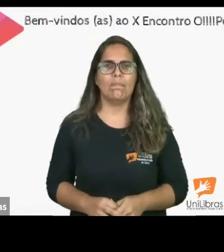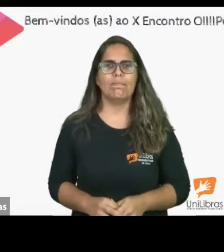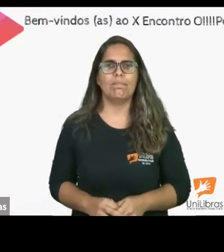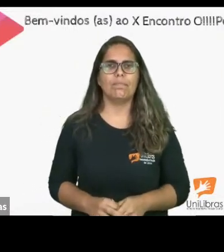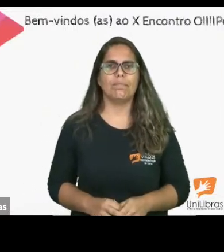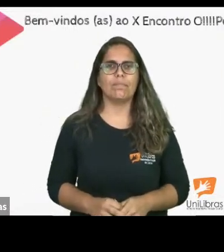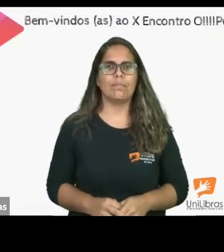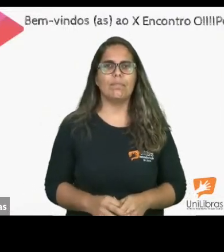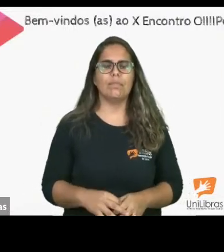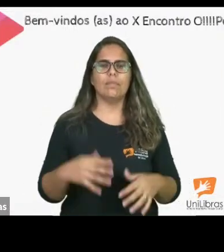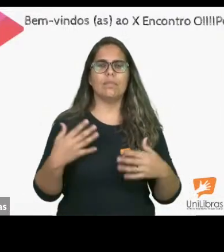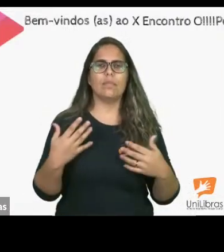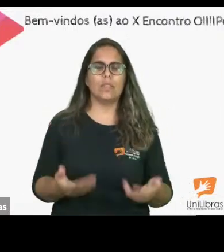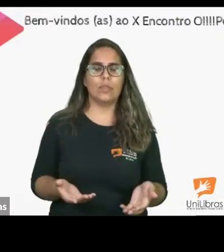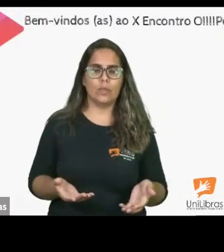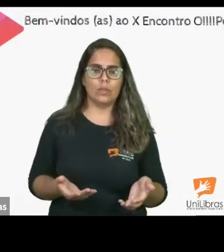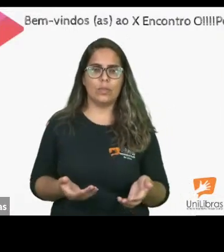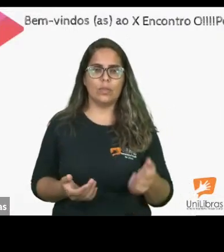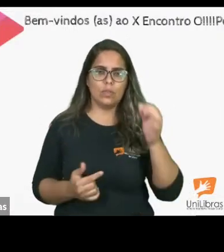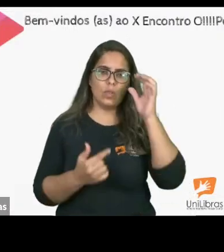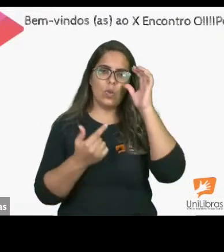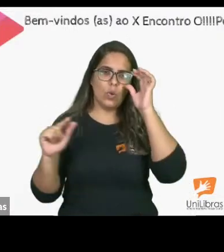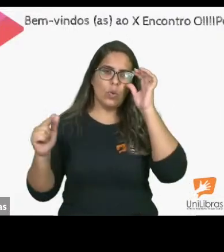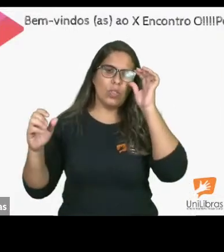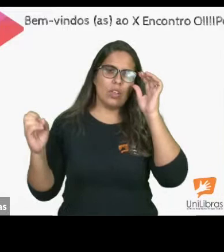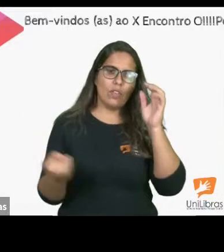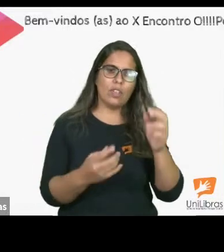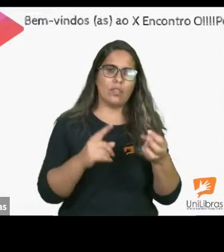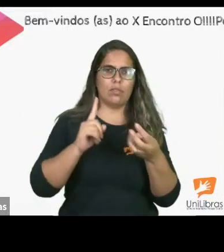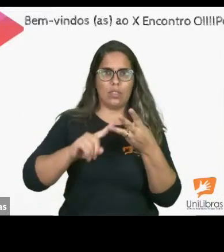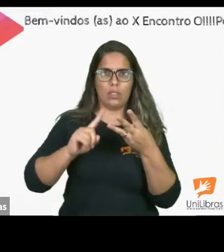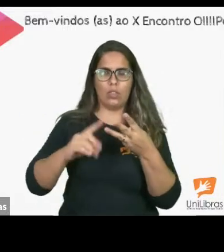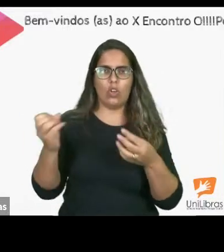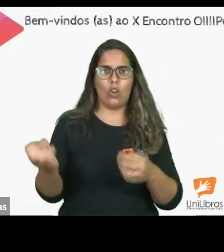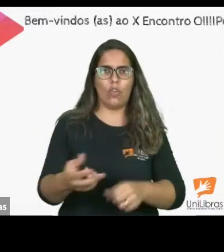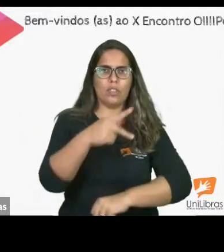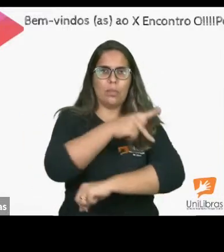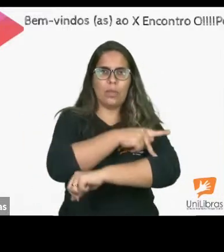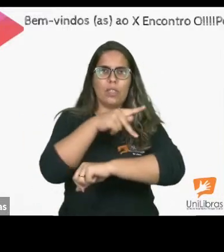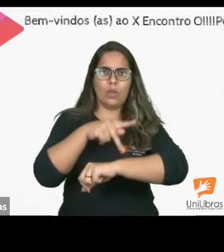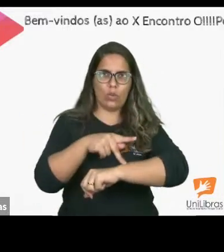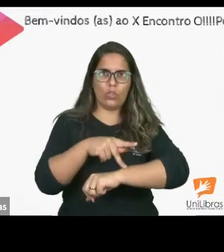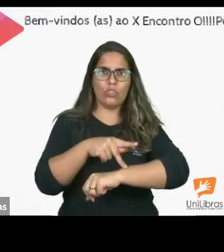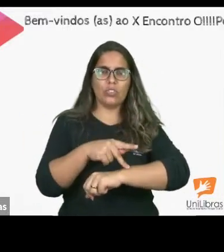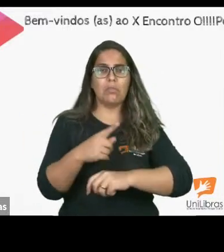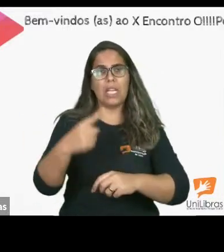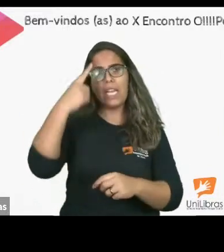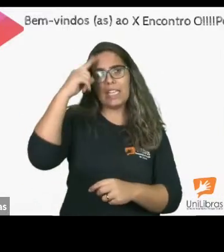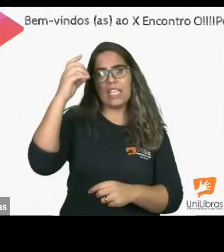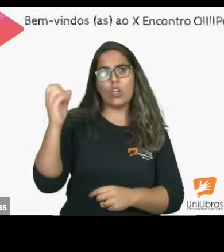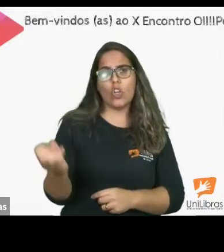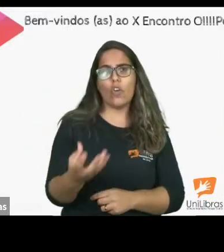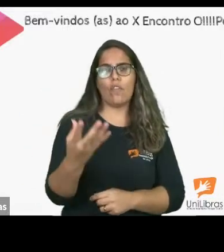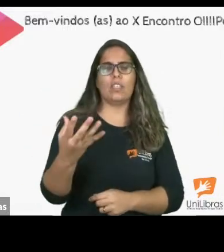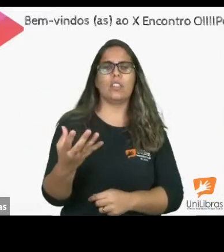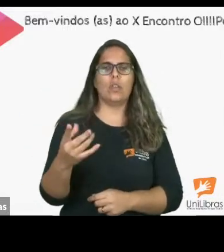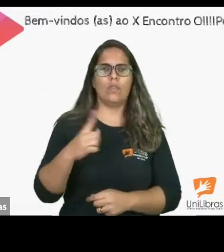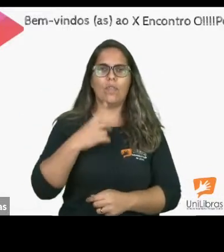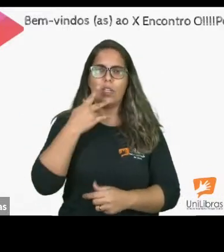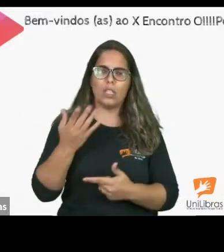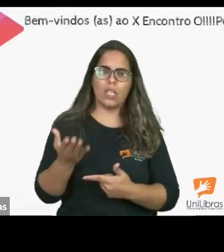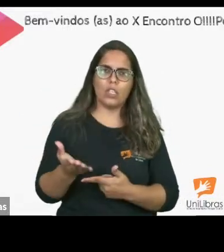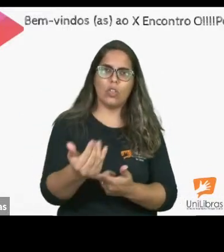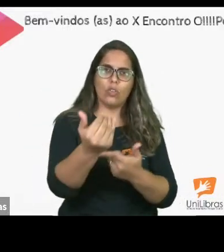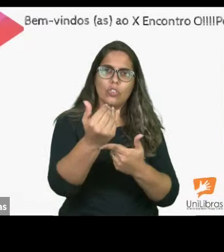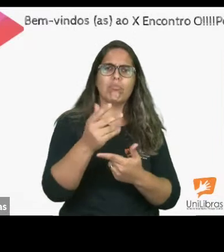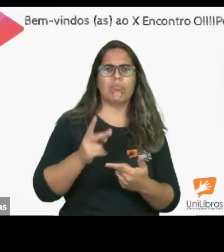esse é um outro ponto. O outro é inovação pedagógica. A ideia de inovação, que vem da tecnologia, é